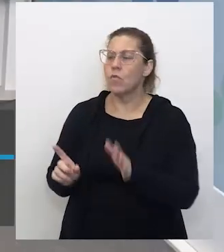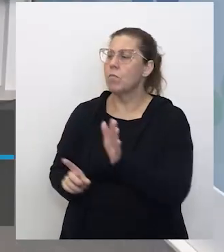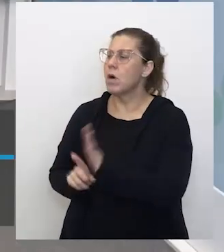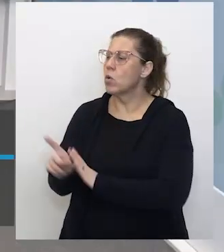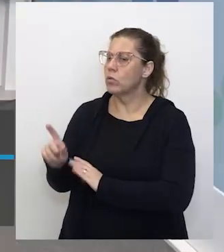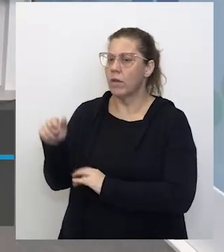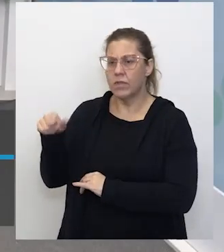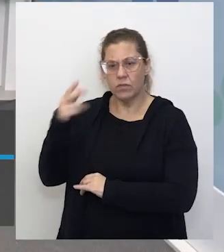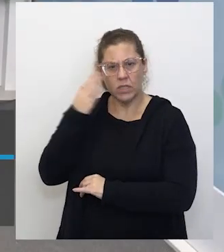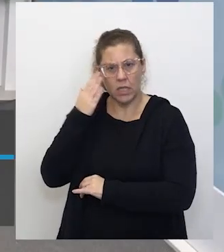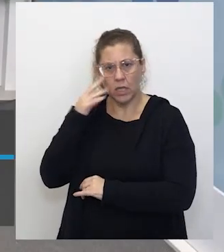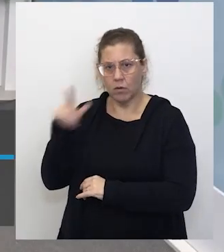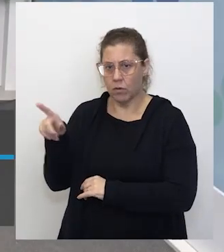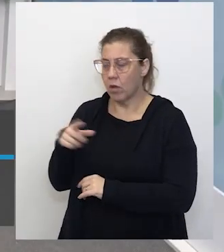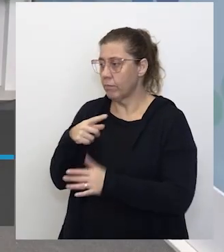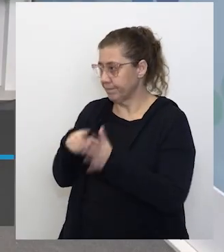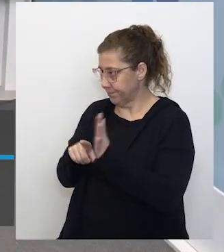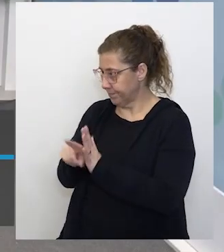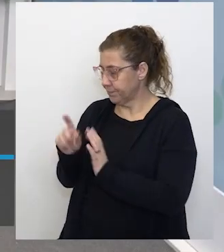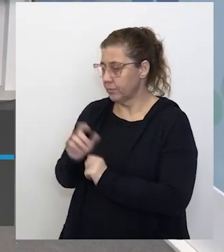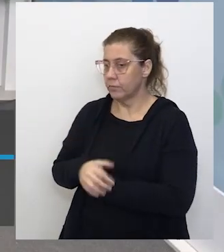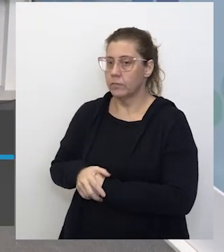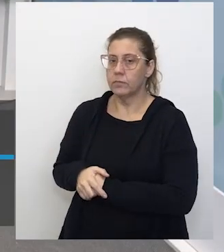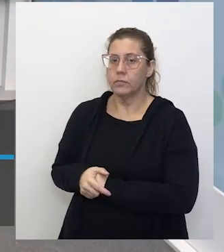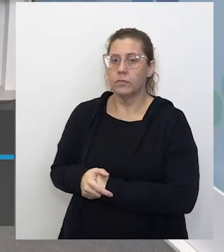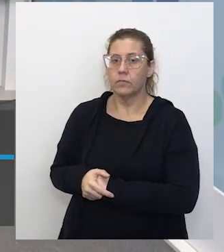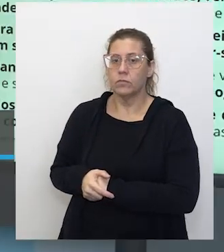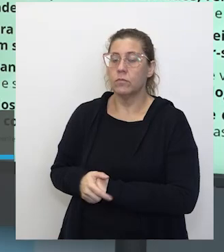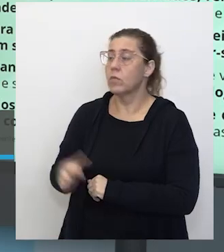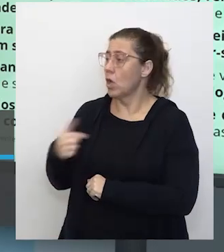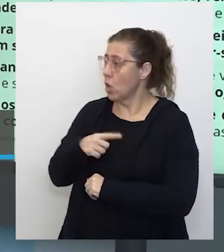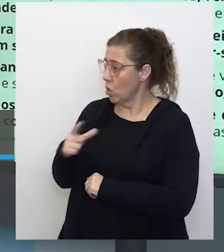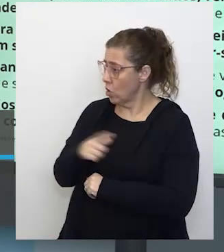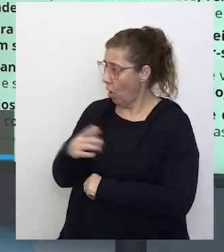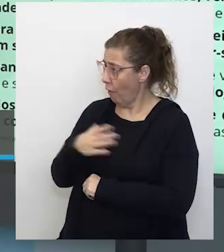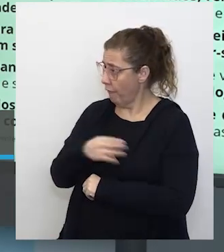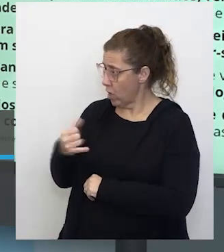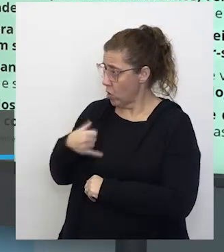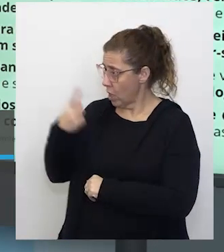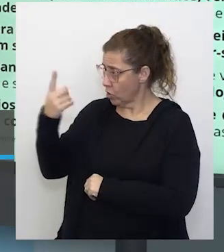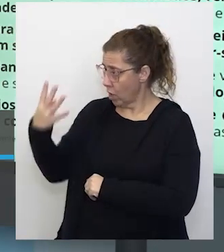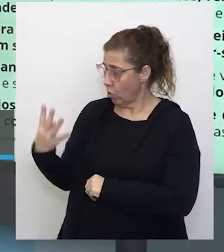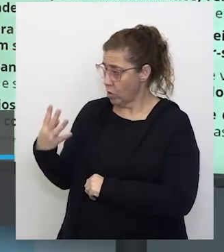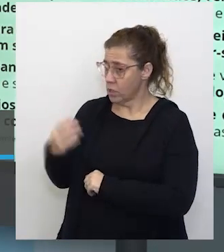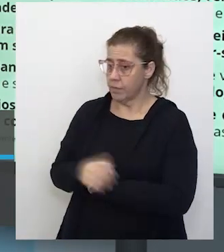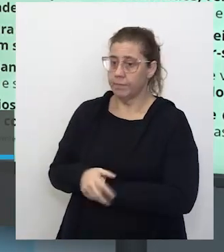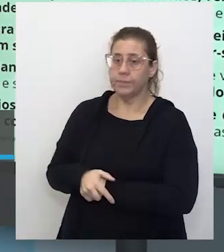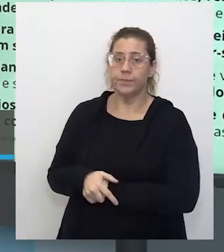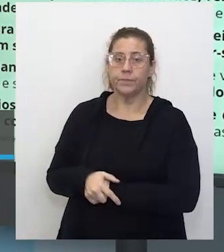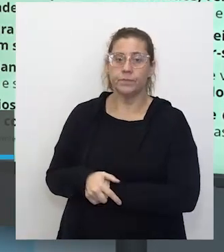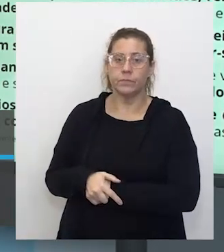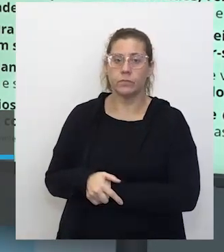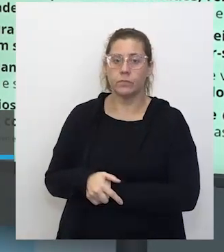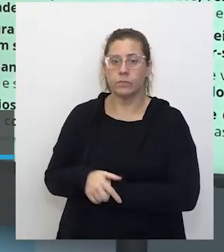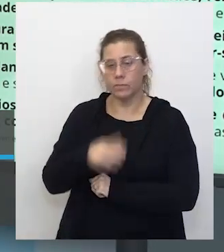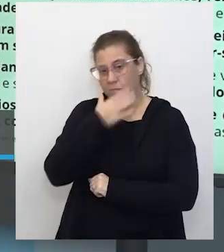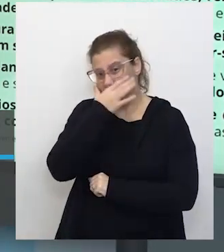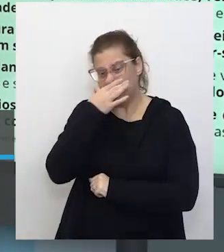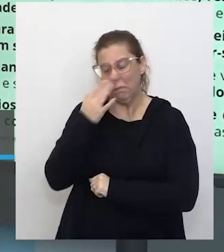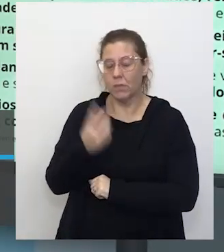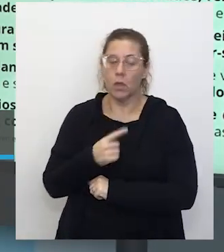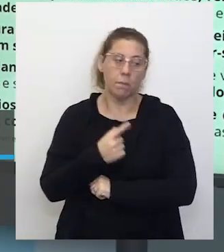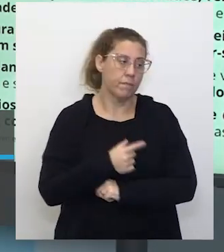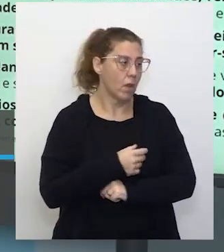Fabi entendeu esse diálogo. Fabi, é o seguinte, eu tenho um filho de 14 anos. Aí a pessoa